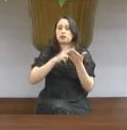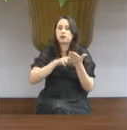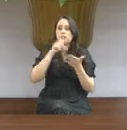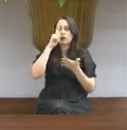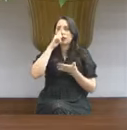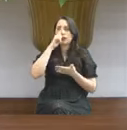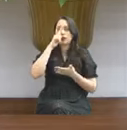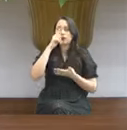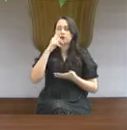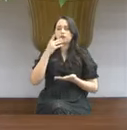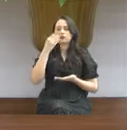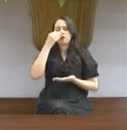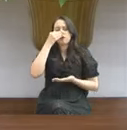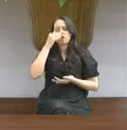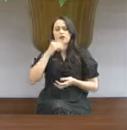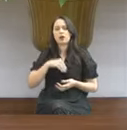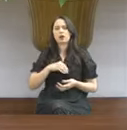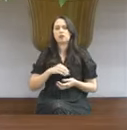será?